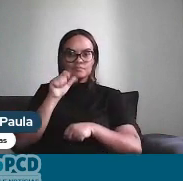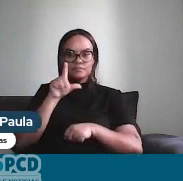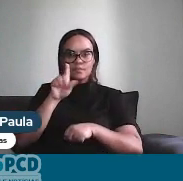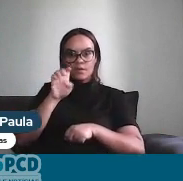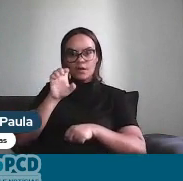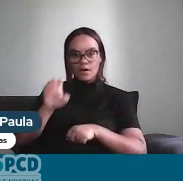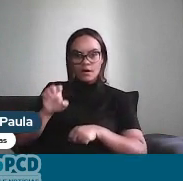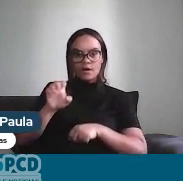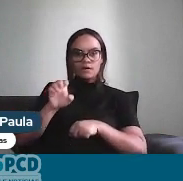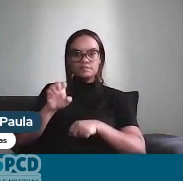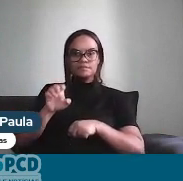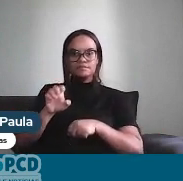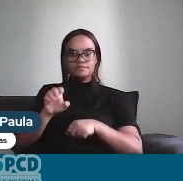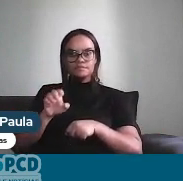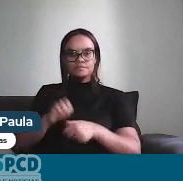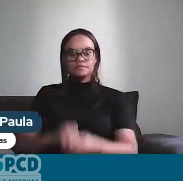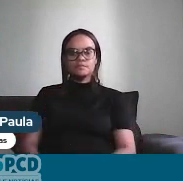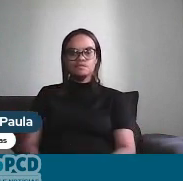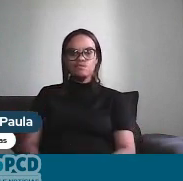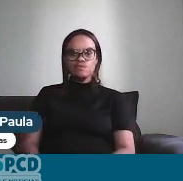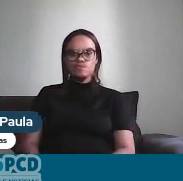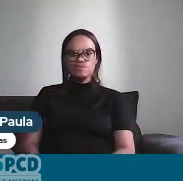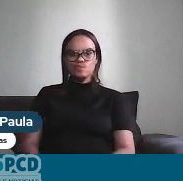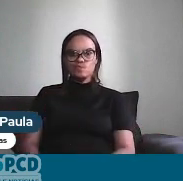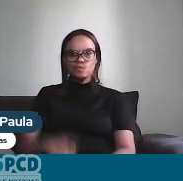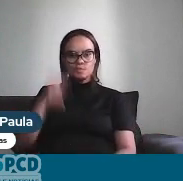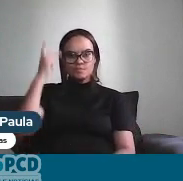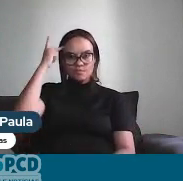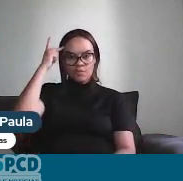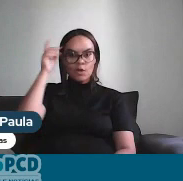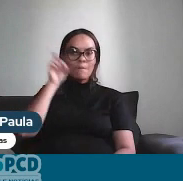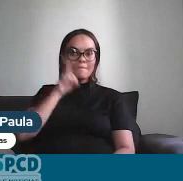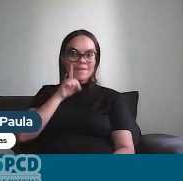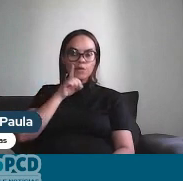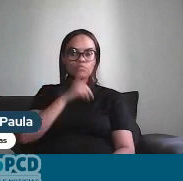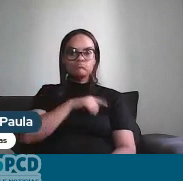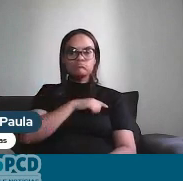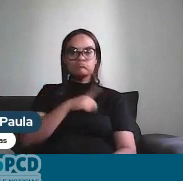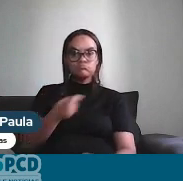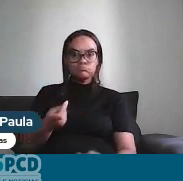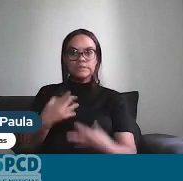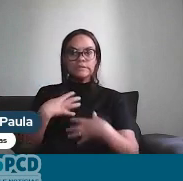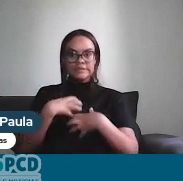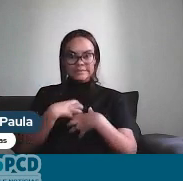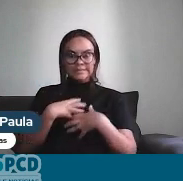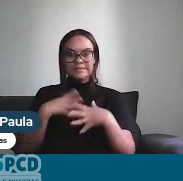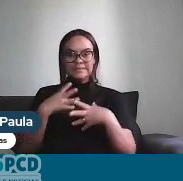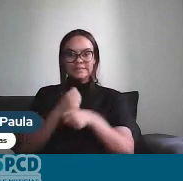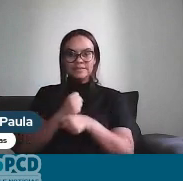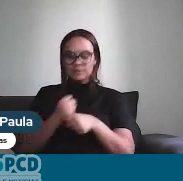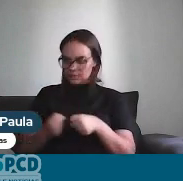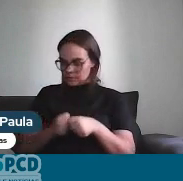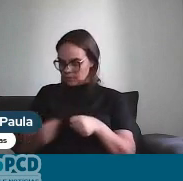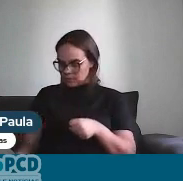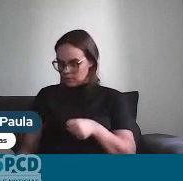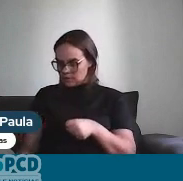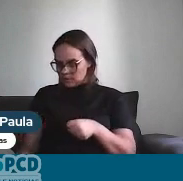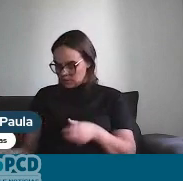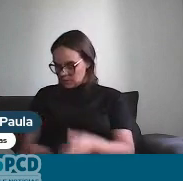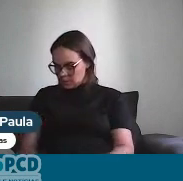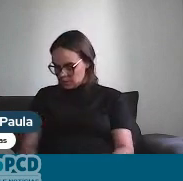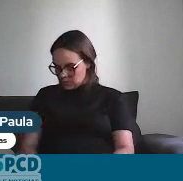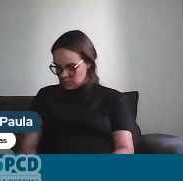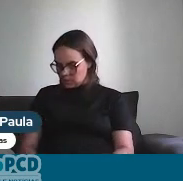sobre cor, na cor da pele, né? Pretos e pardos. Essas situações somadas, elas